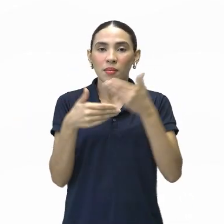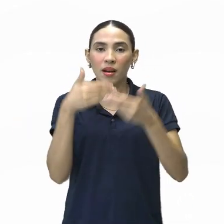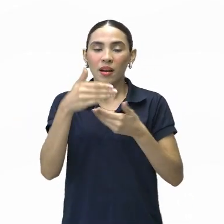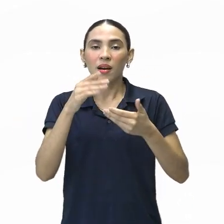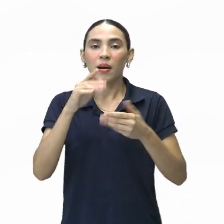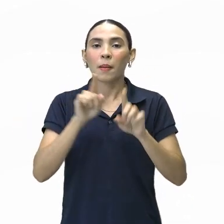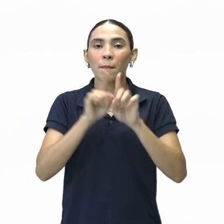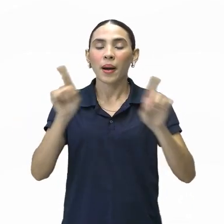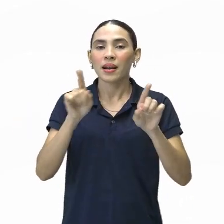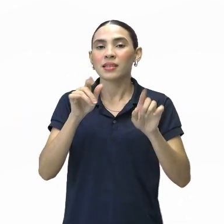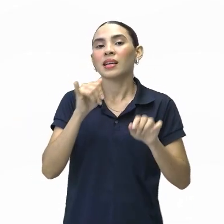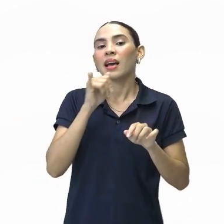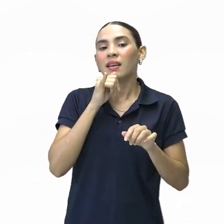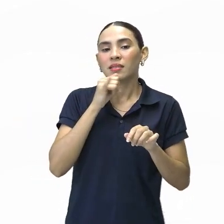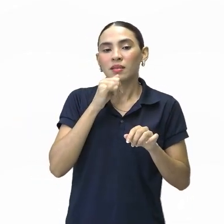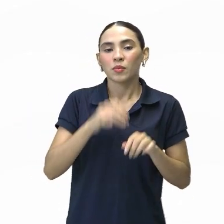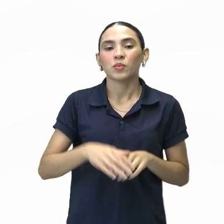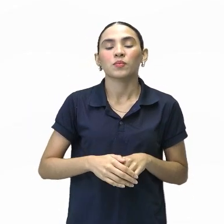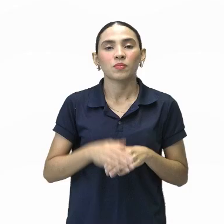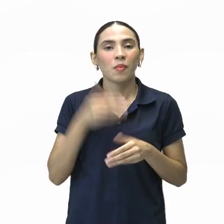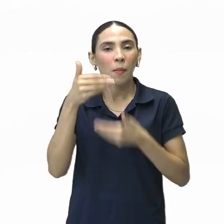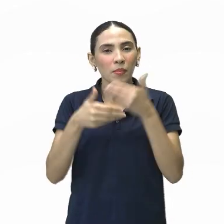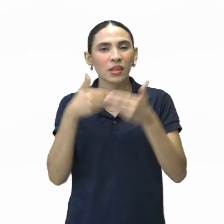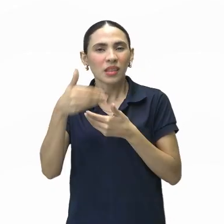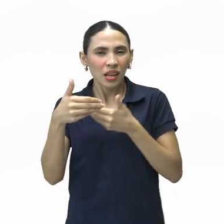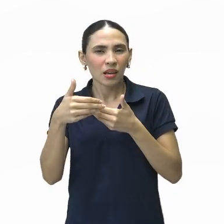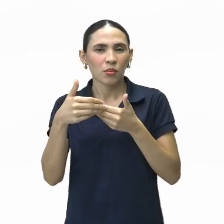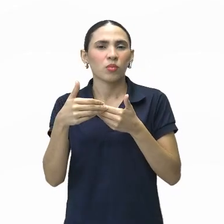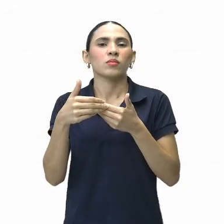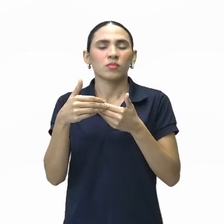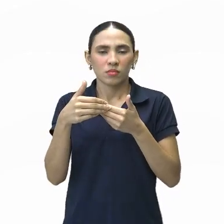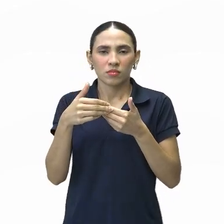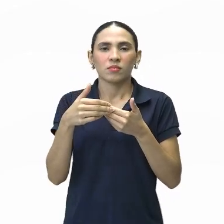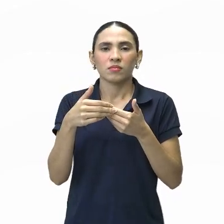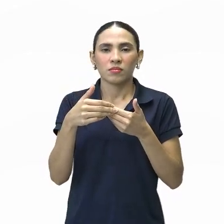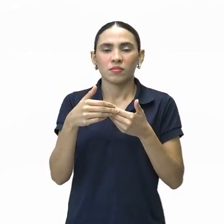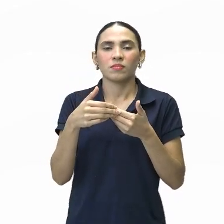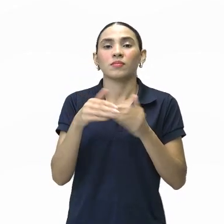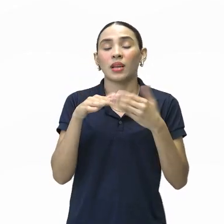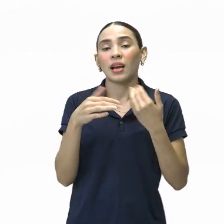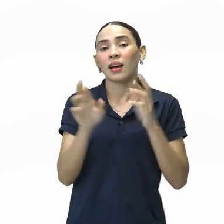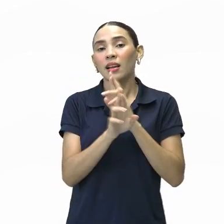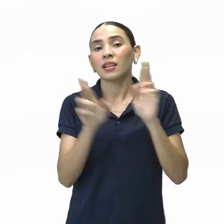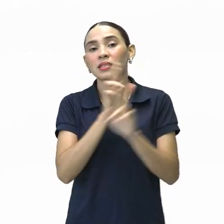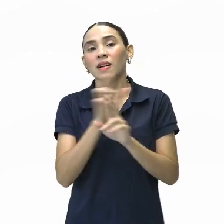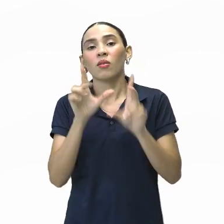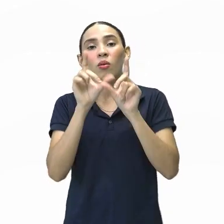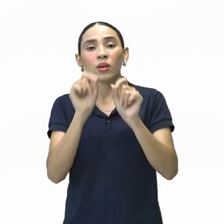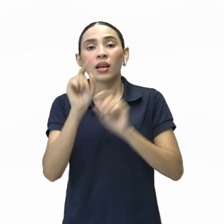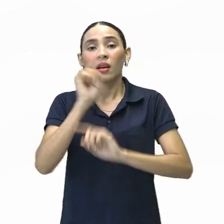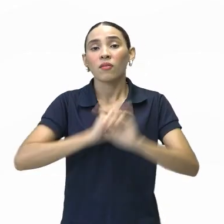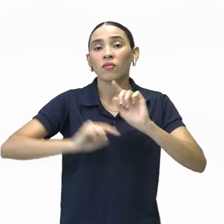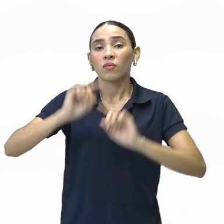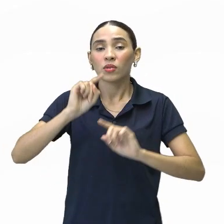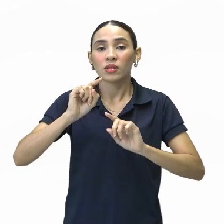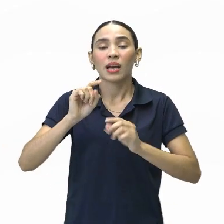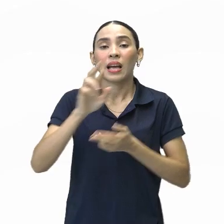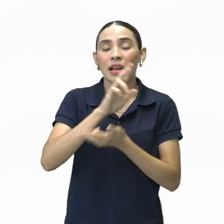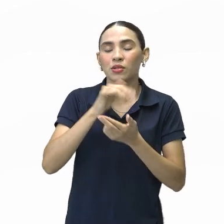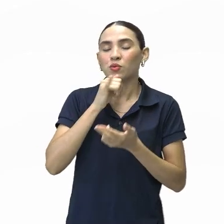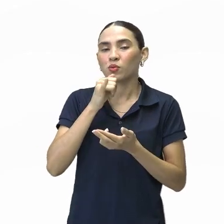uma observação com um tempo bem compassado em relação à Revolução